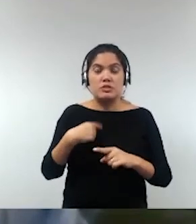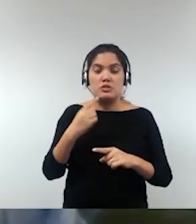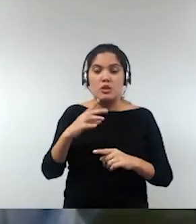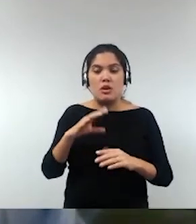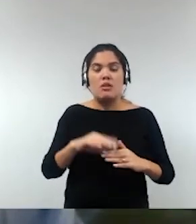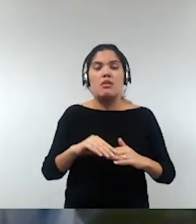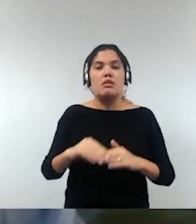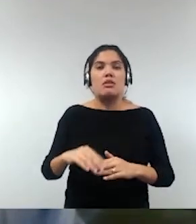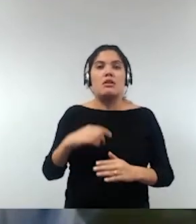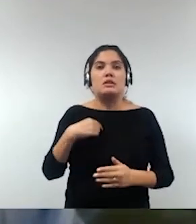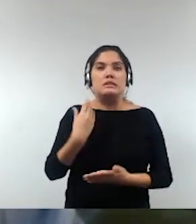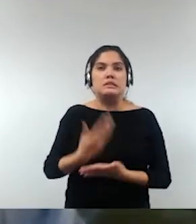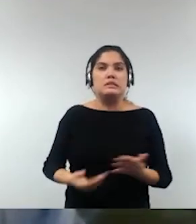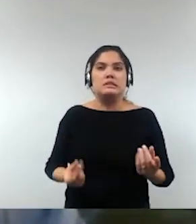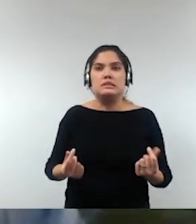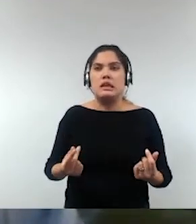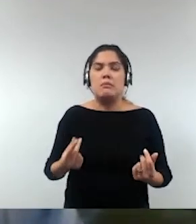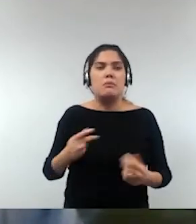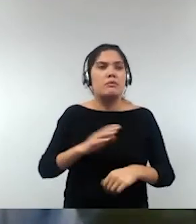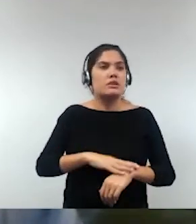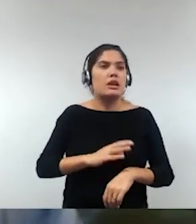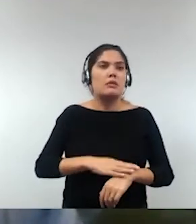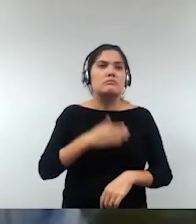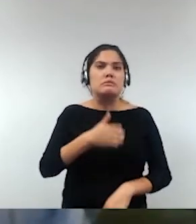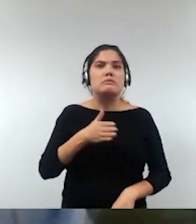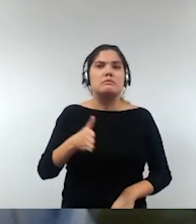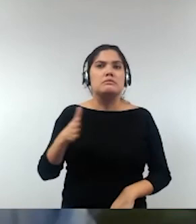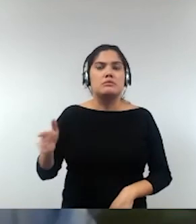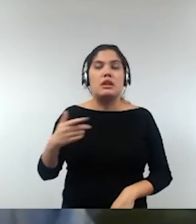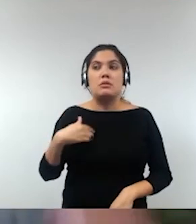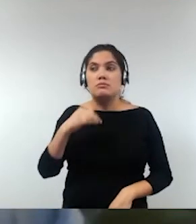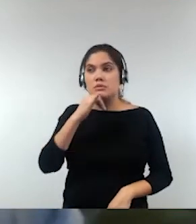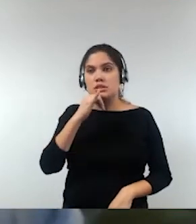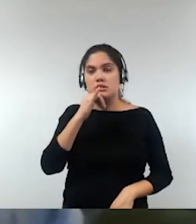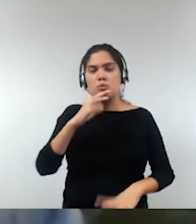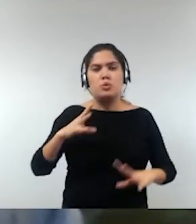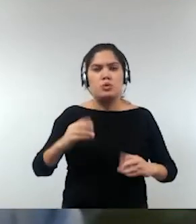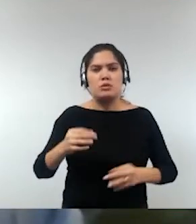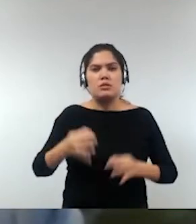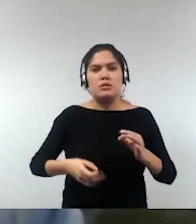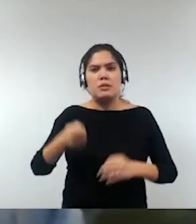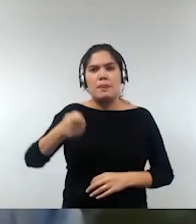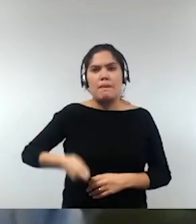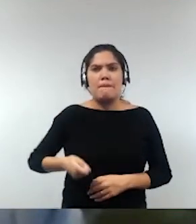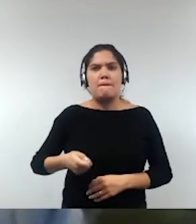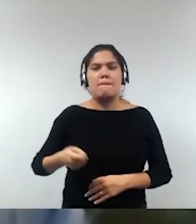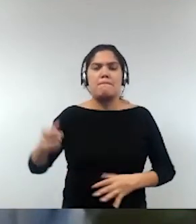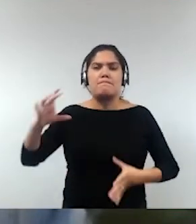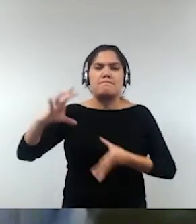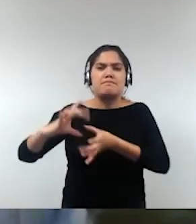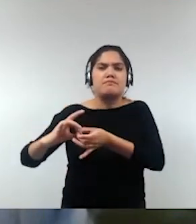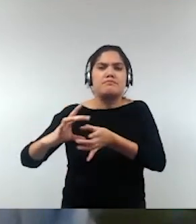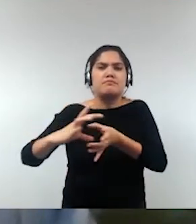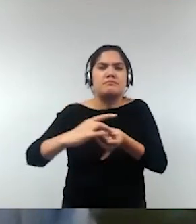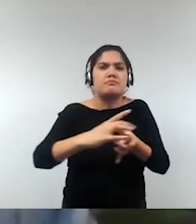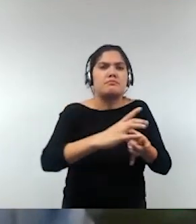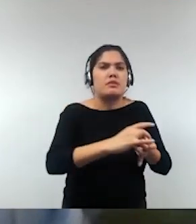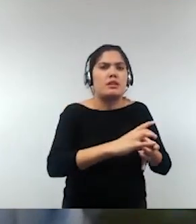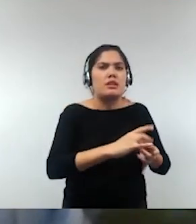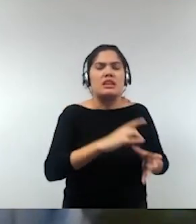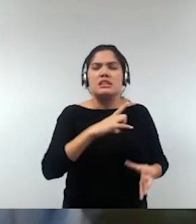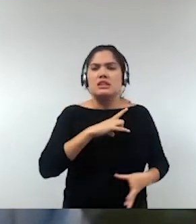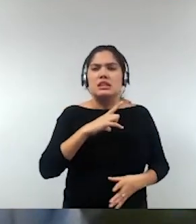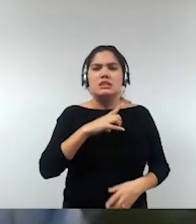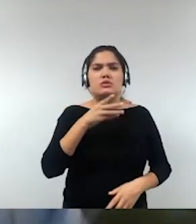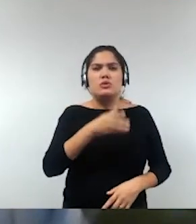deslocamentos que se perde de tempo é extremo. E eu, por exemplo, o tribunal todo, o estado inteiro é interligado e tem PJE em todas